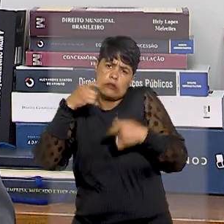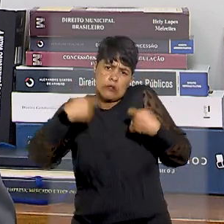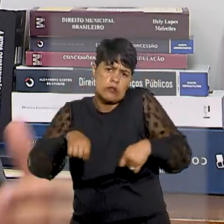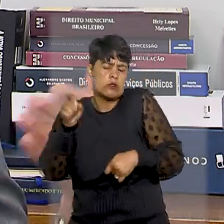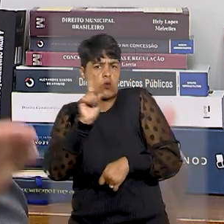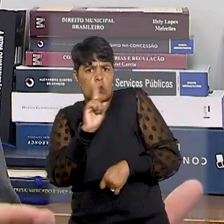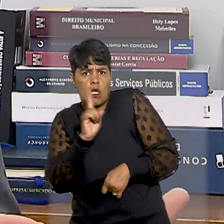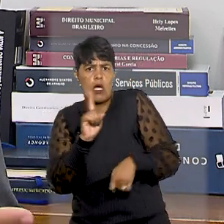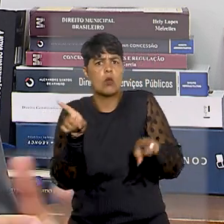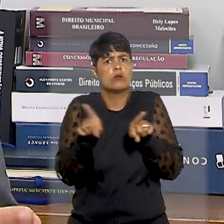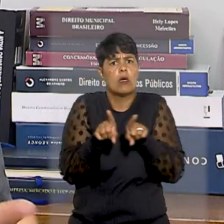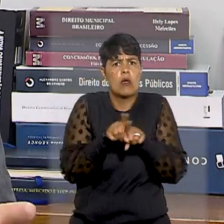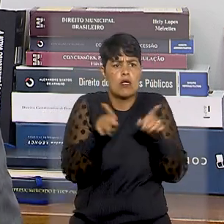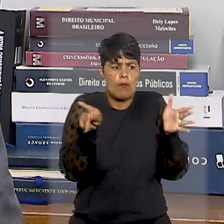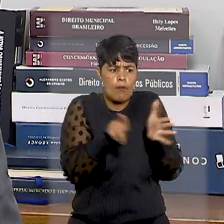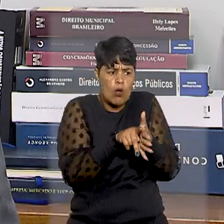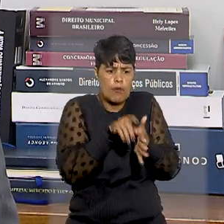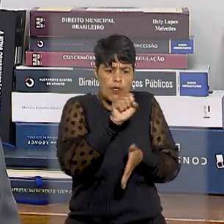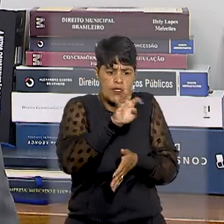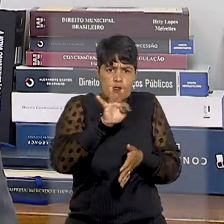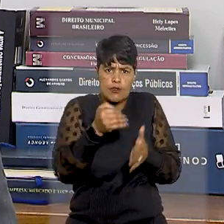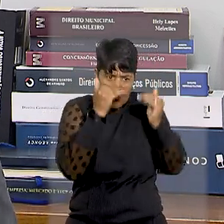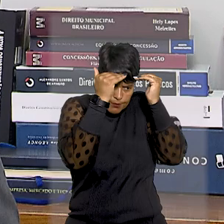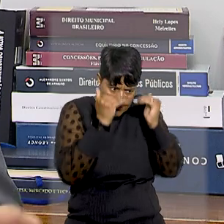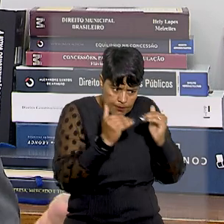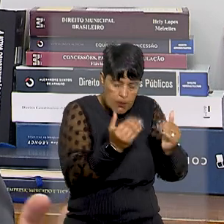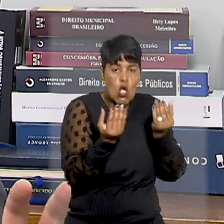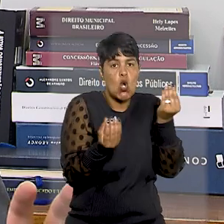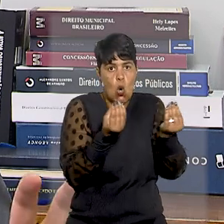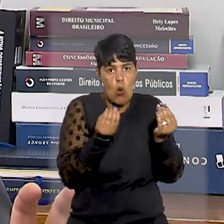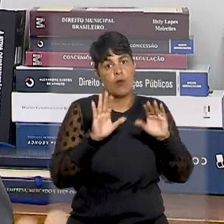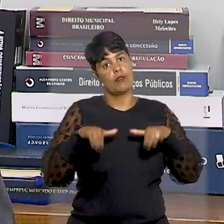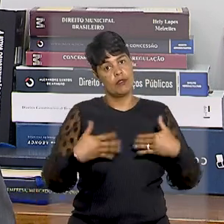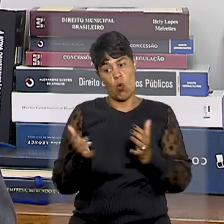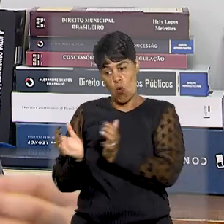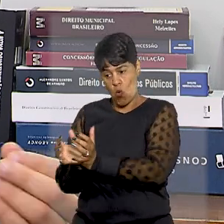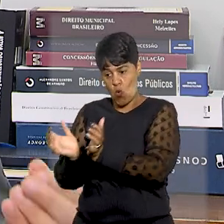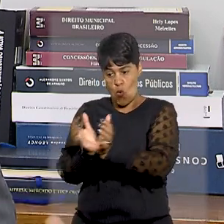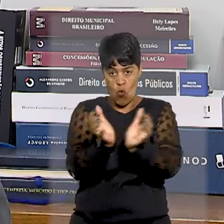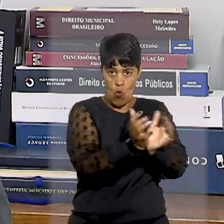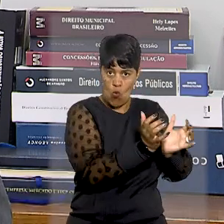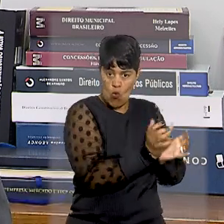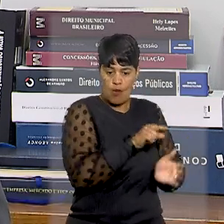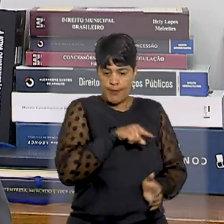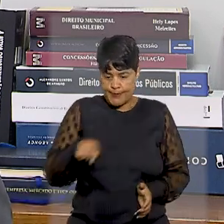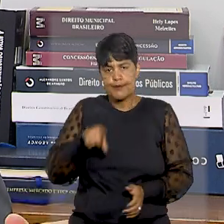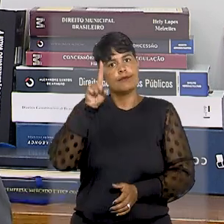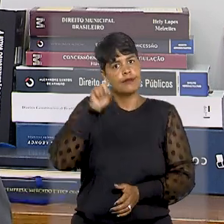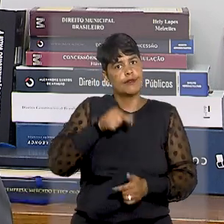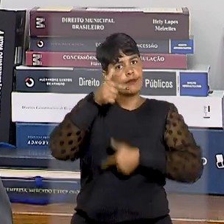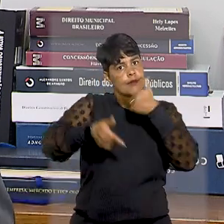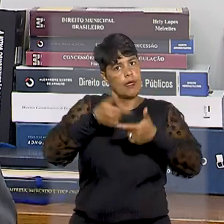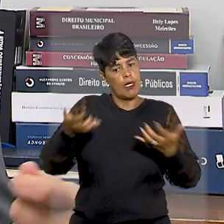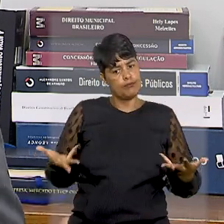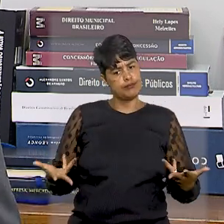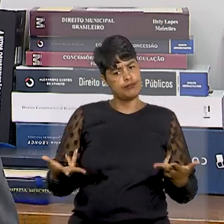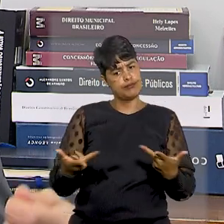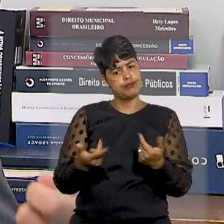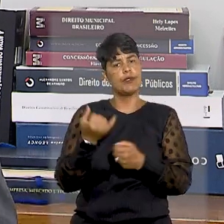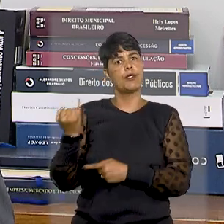admissibilidade também a própria jurisprudência do STJ Então essas comissões têm sido importante trabalho de